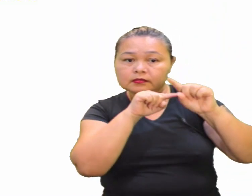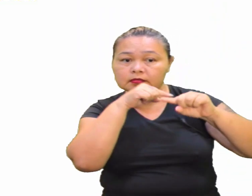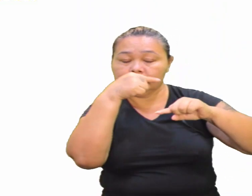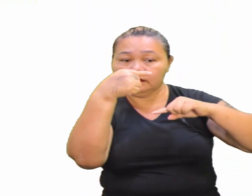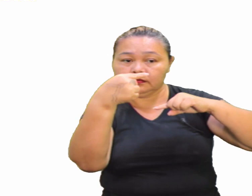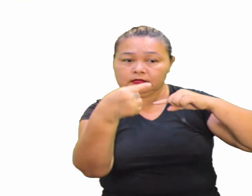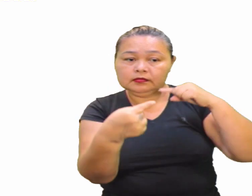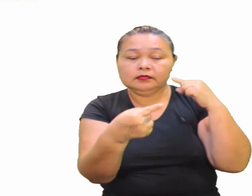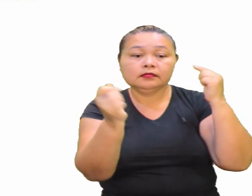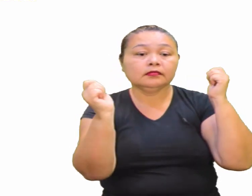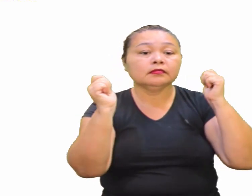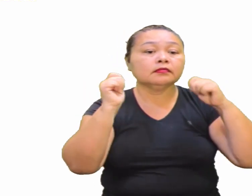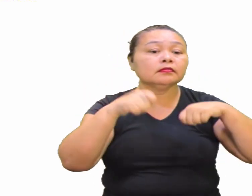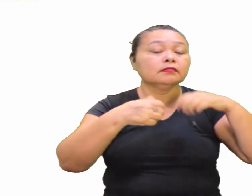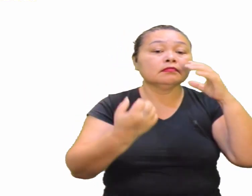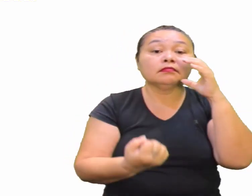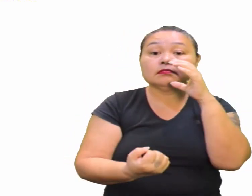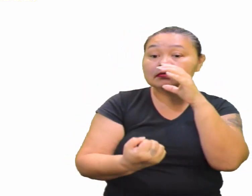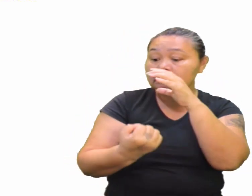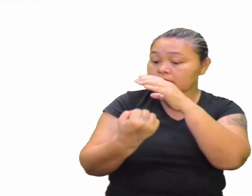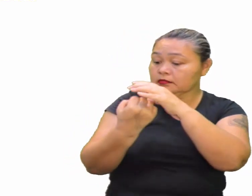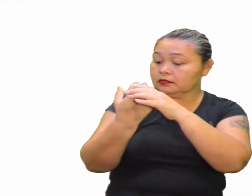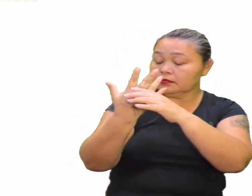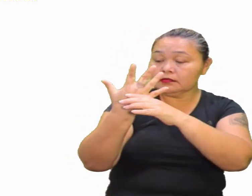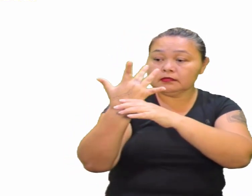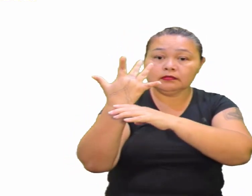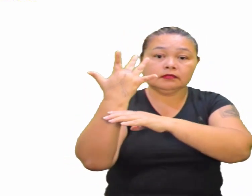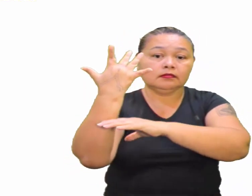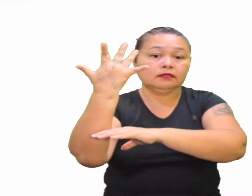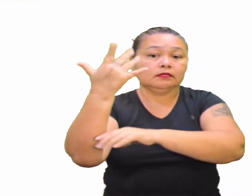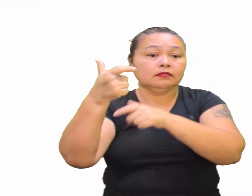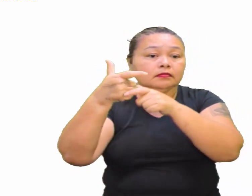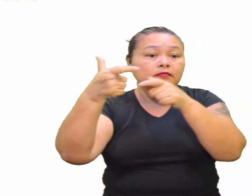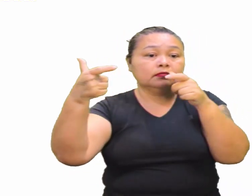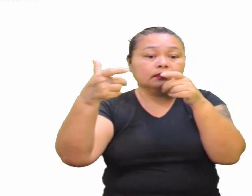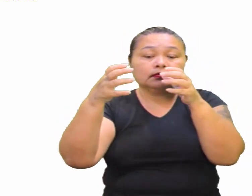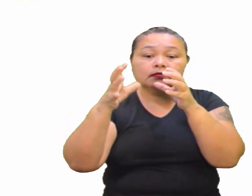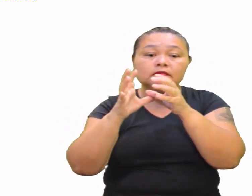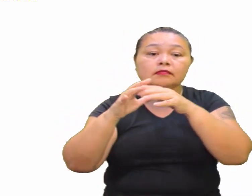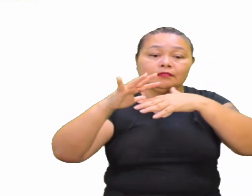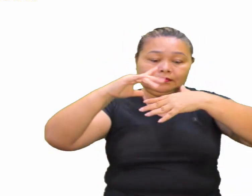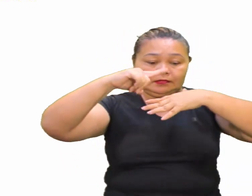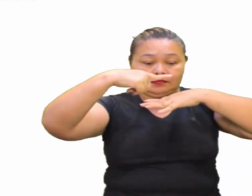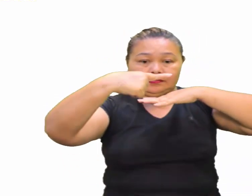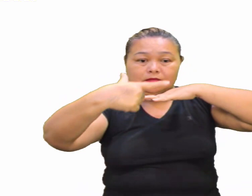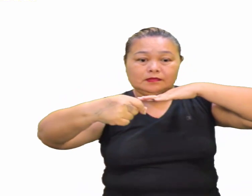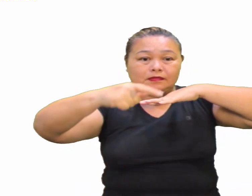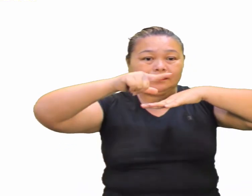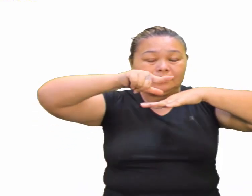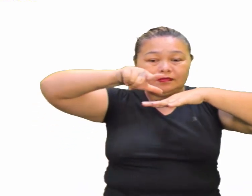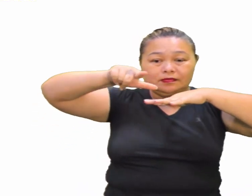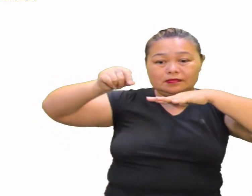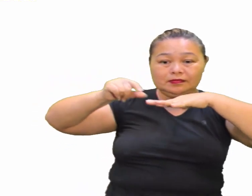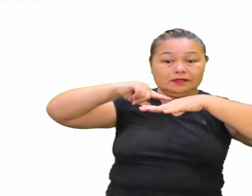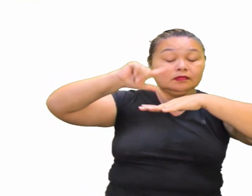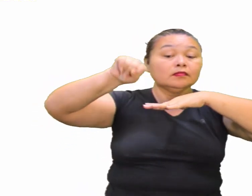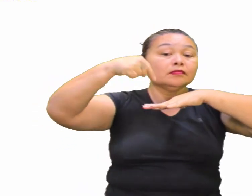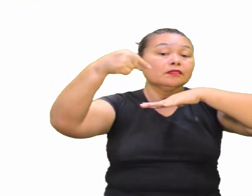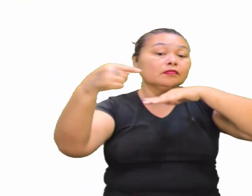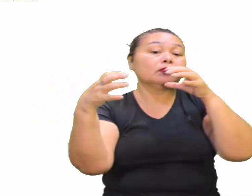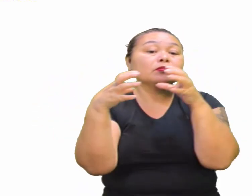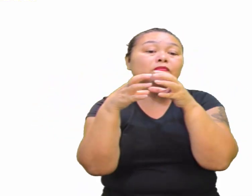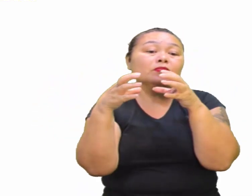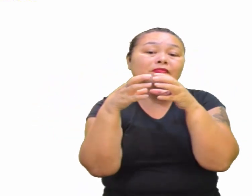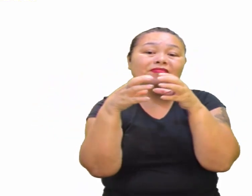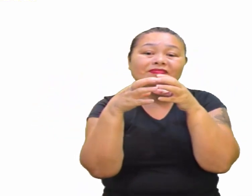se sucedem, permitindo o aparecimento de plantas de maior porte. Lembra? Depois das briófitas, vem qual outro